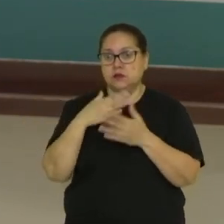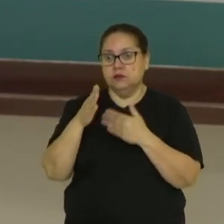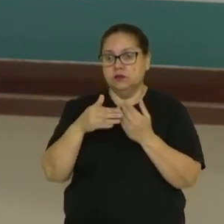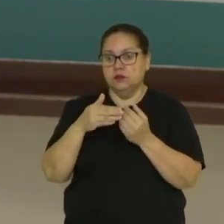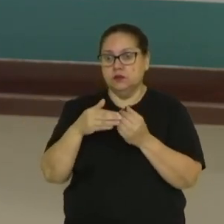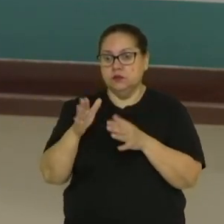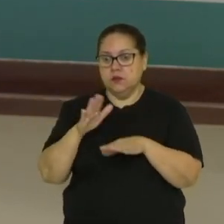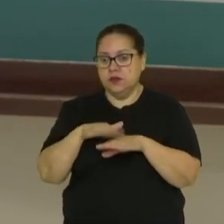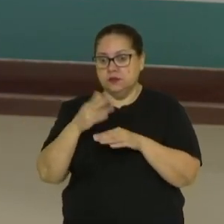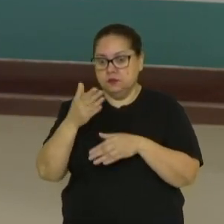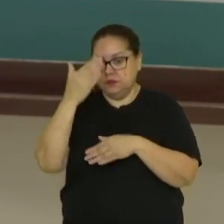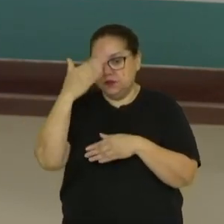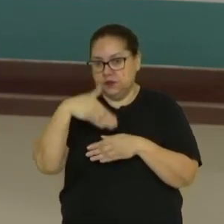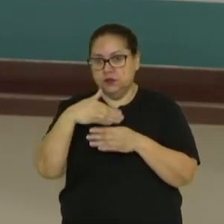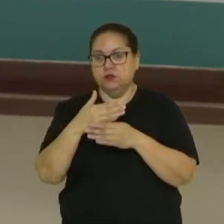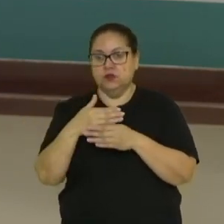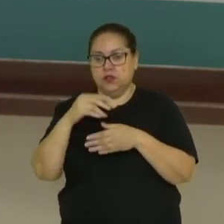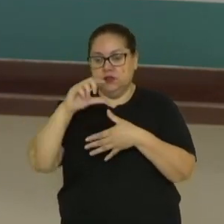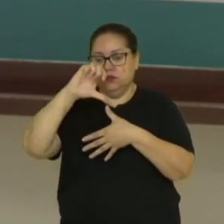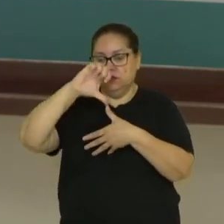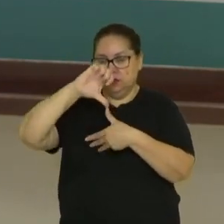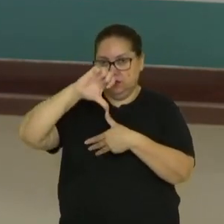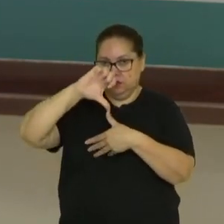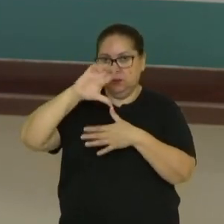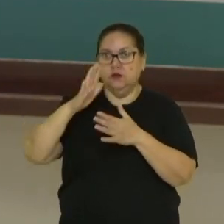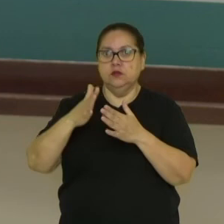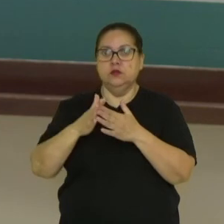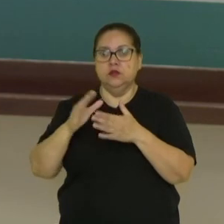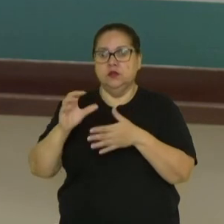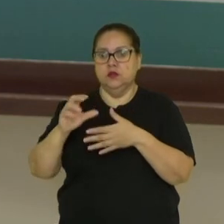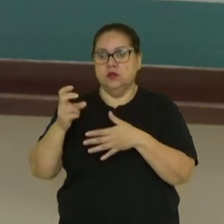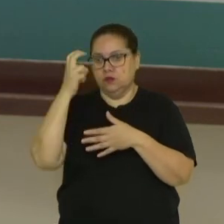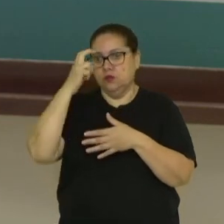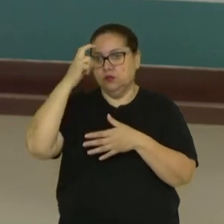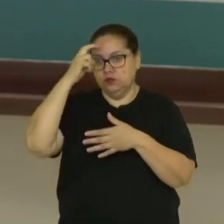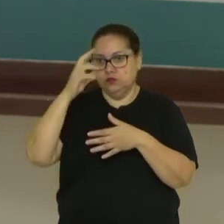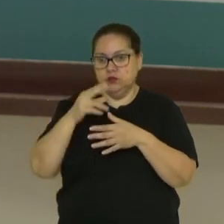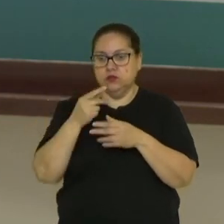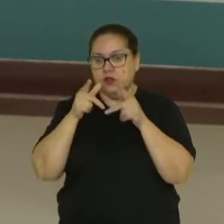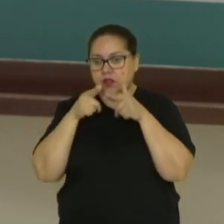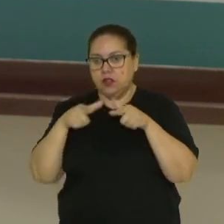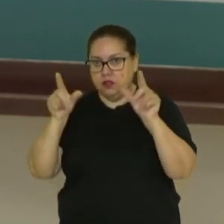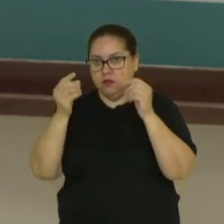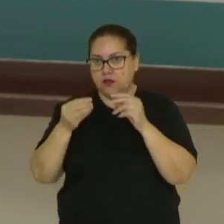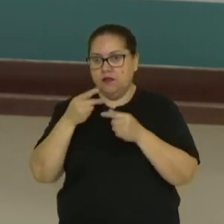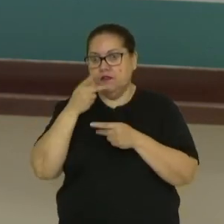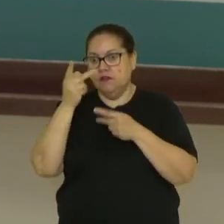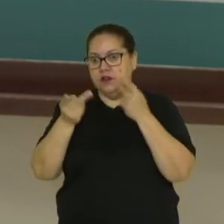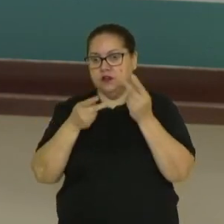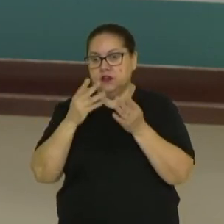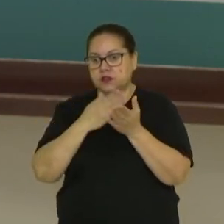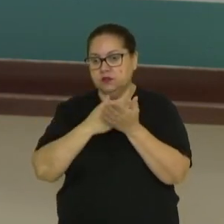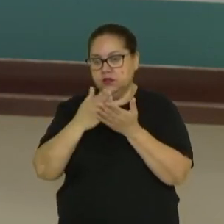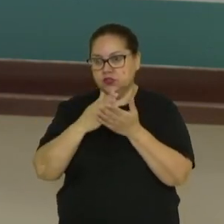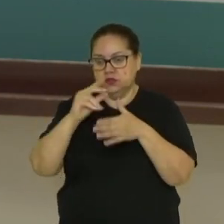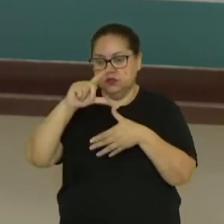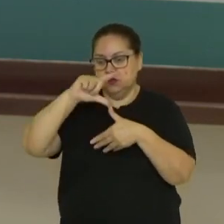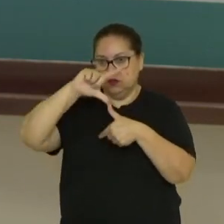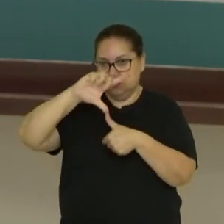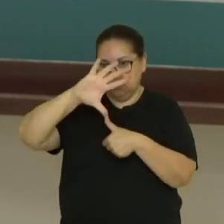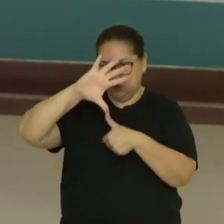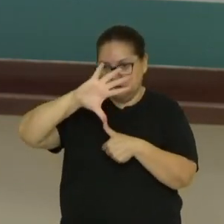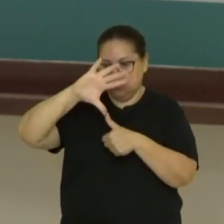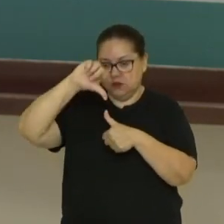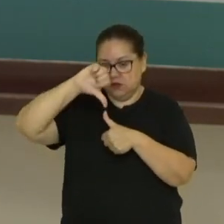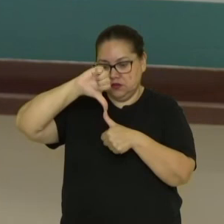está muito mais presente do que na América Latina, em que a cultura, né, das línguas faladas que veio a partir do latim são muito mais